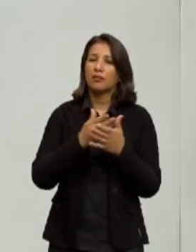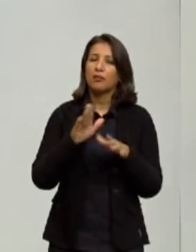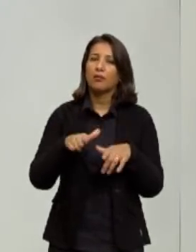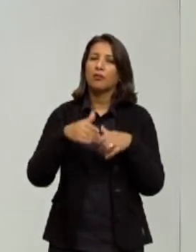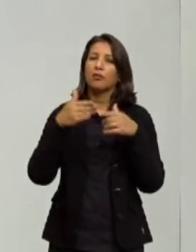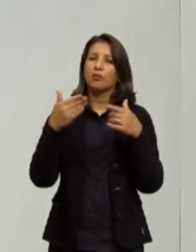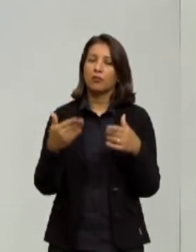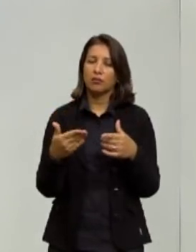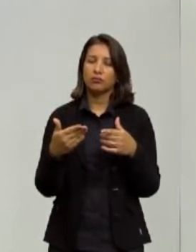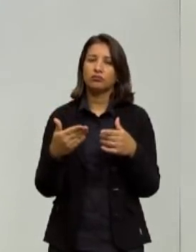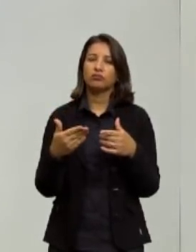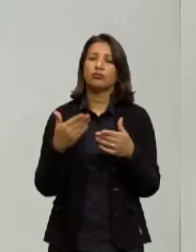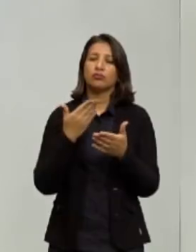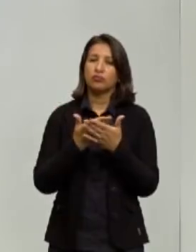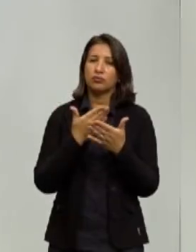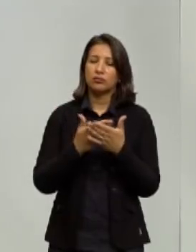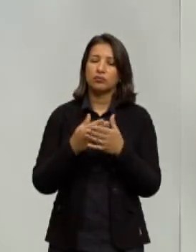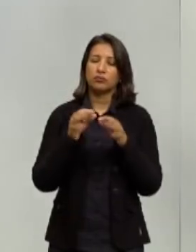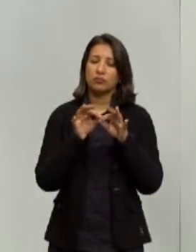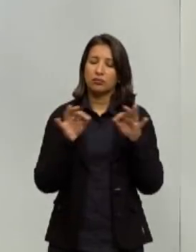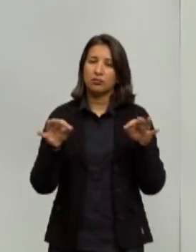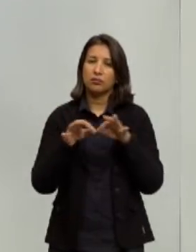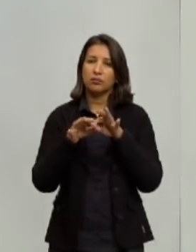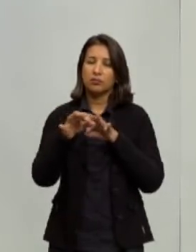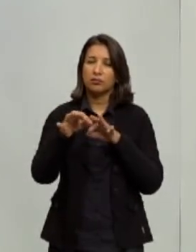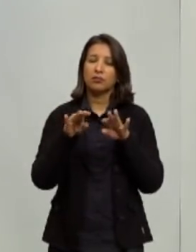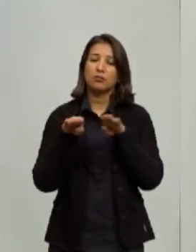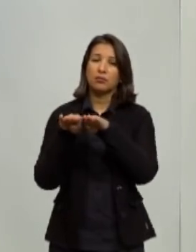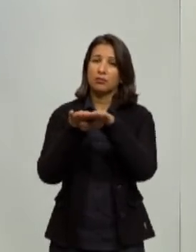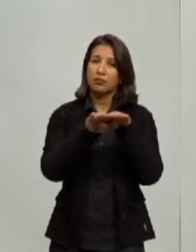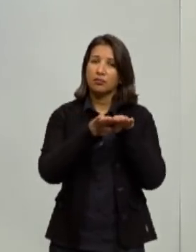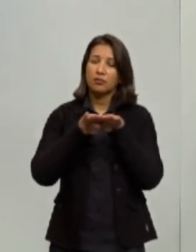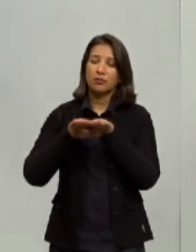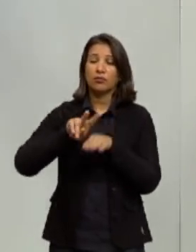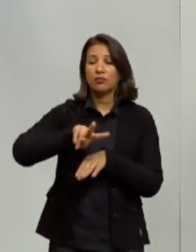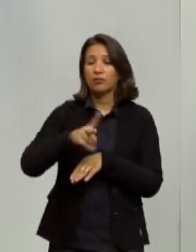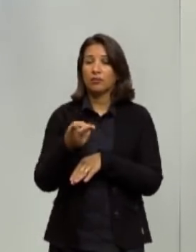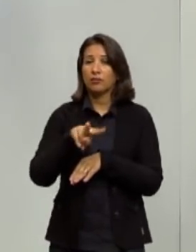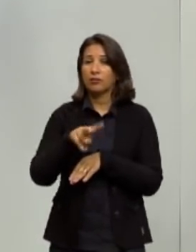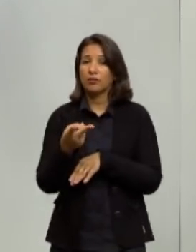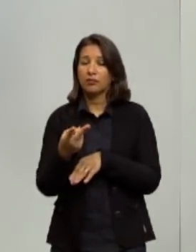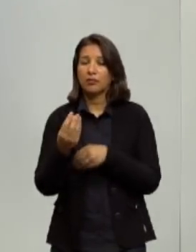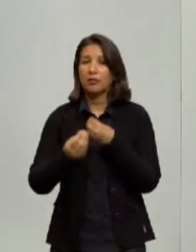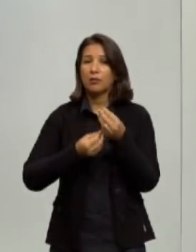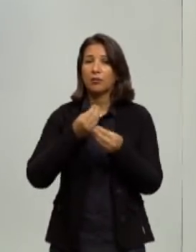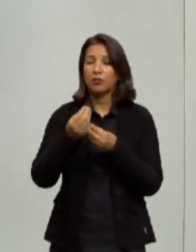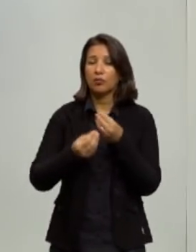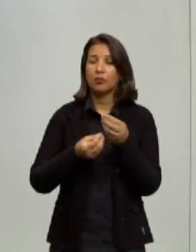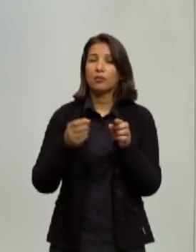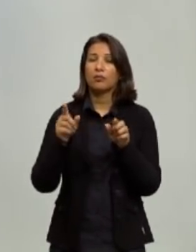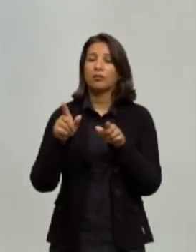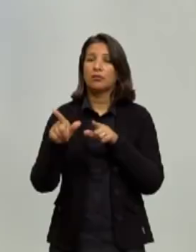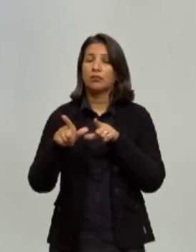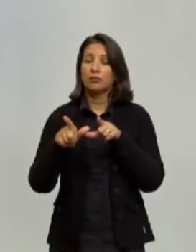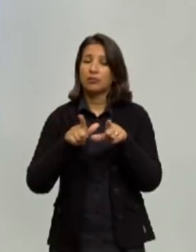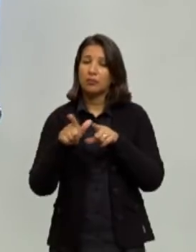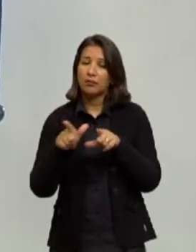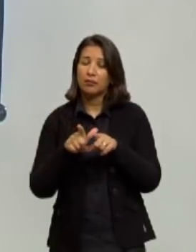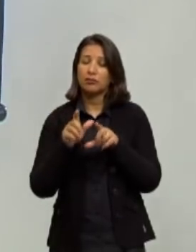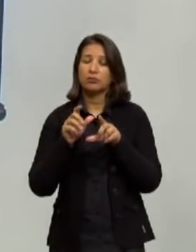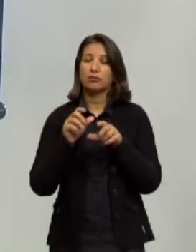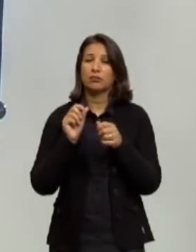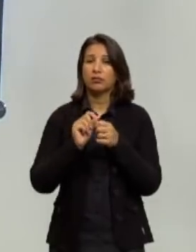grandezas diretamente proporcionais e inversamente proporcionais como é que a gente trabalha com a razão e proporção